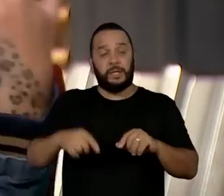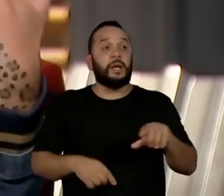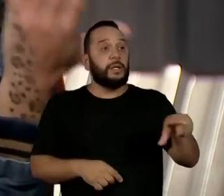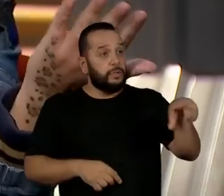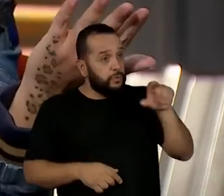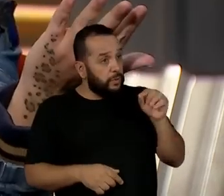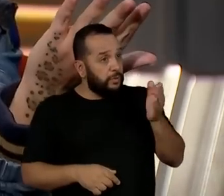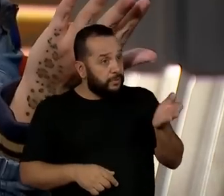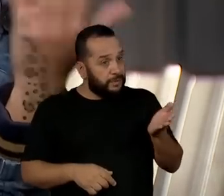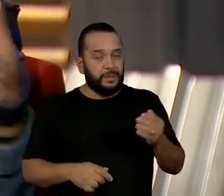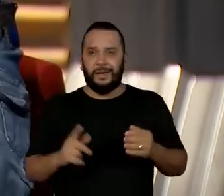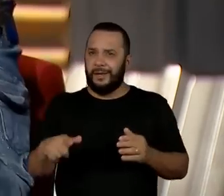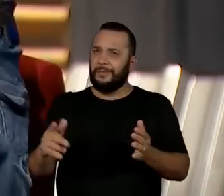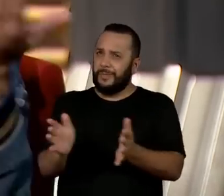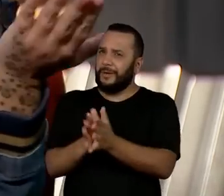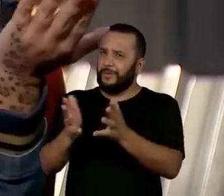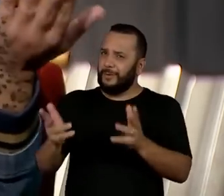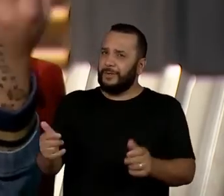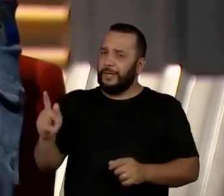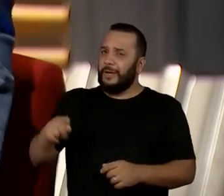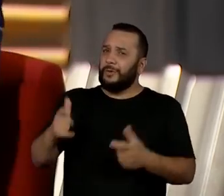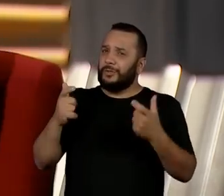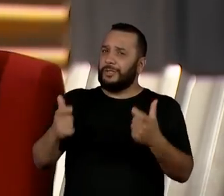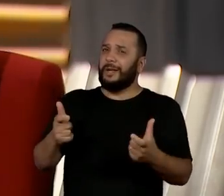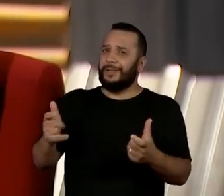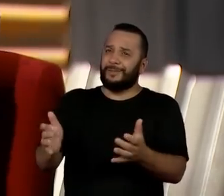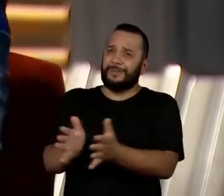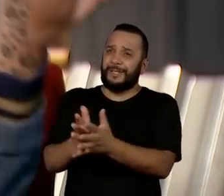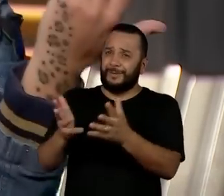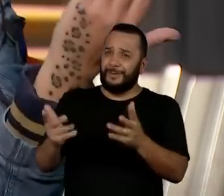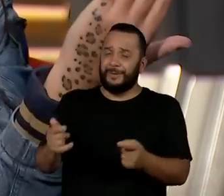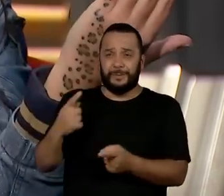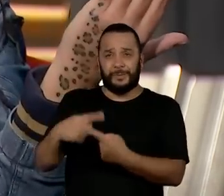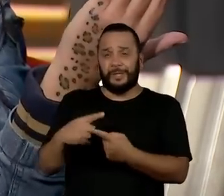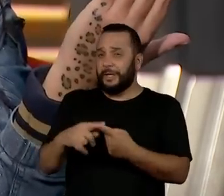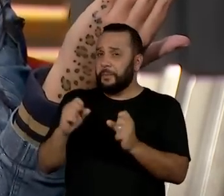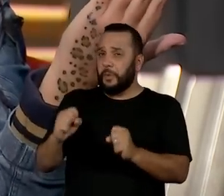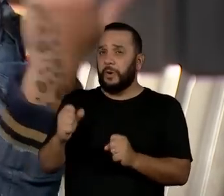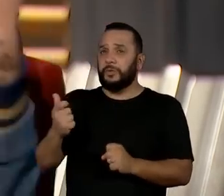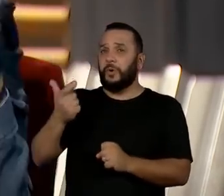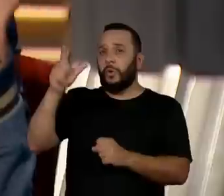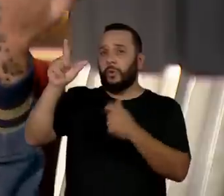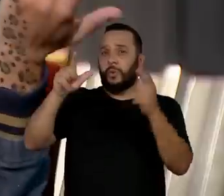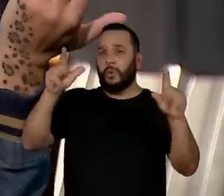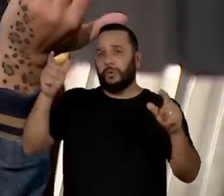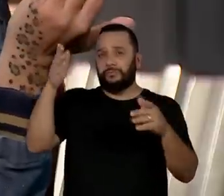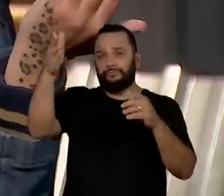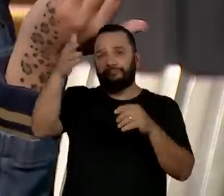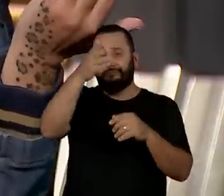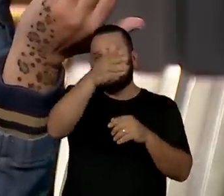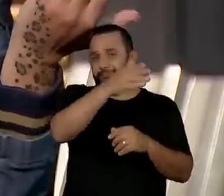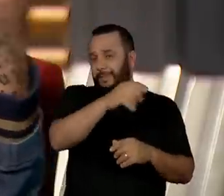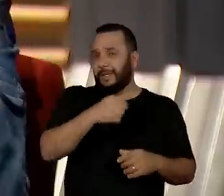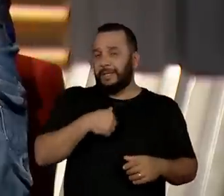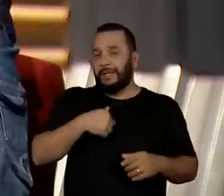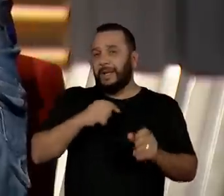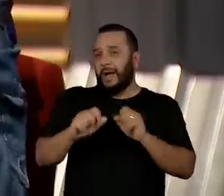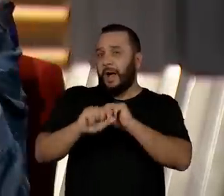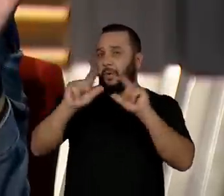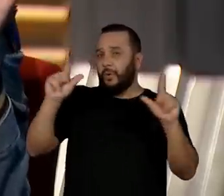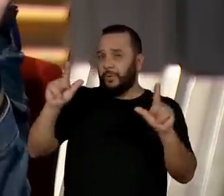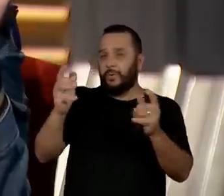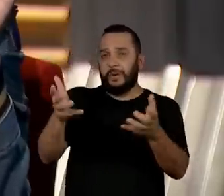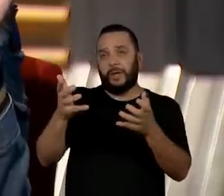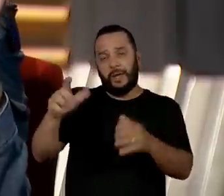é maravilhoso caso é o chato maravilhoso porque de tantos lugares para ele ir ele acordar e pensar em mim